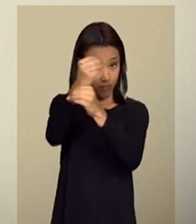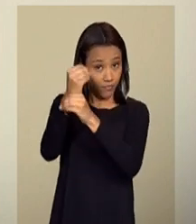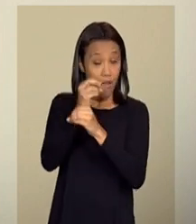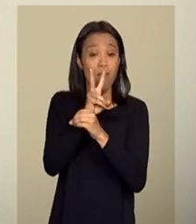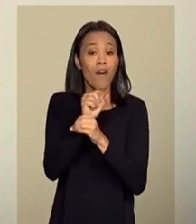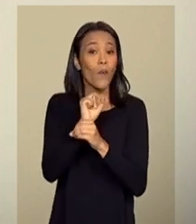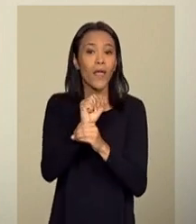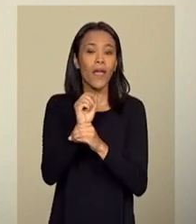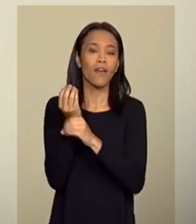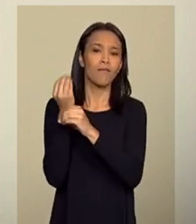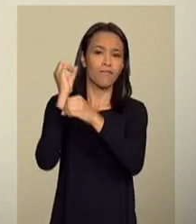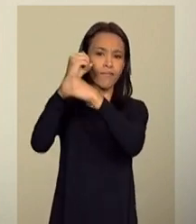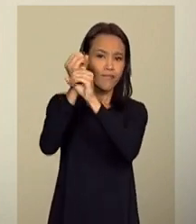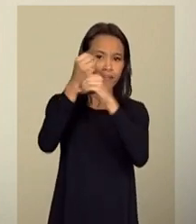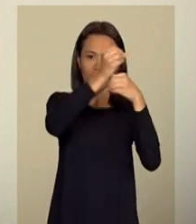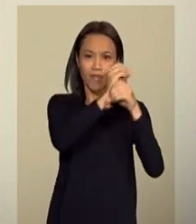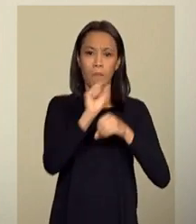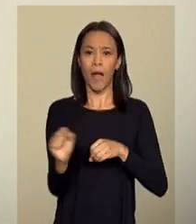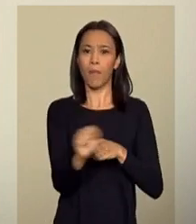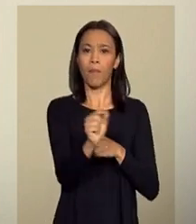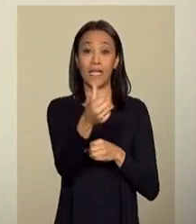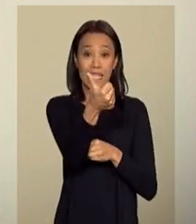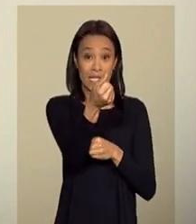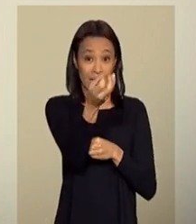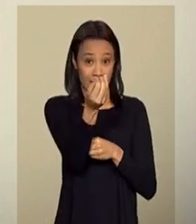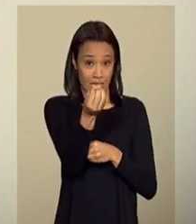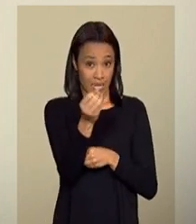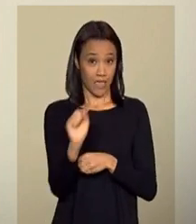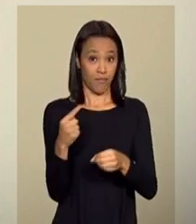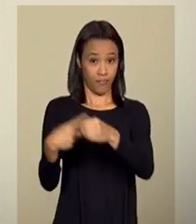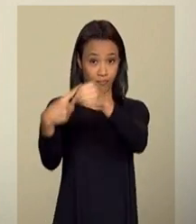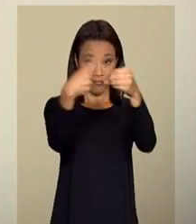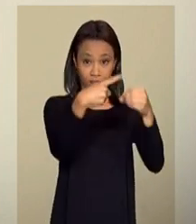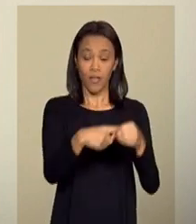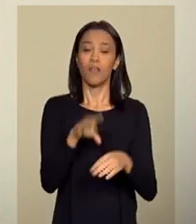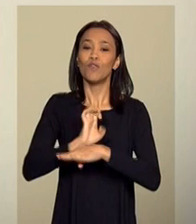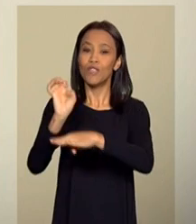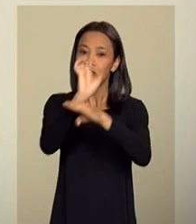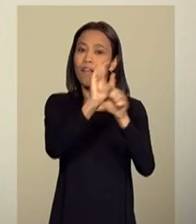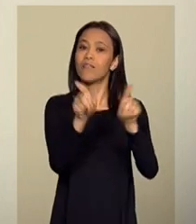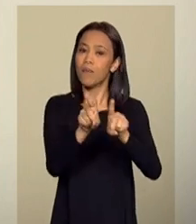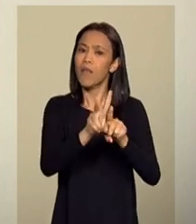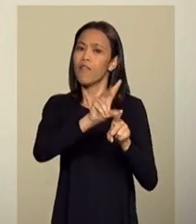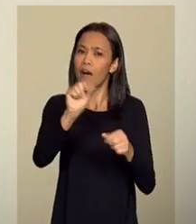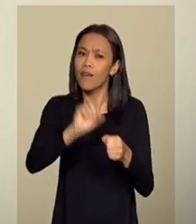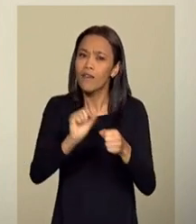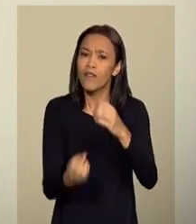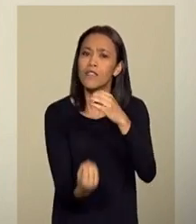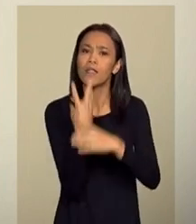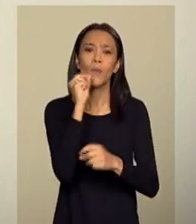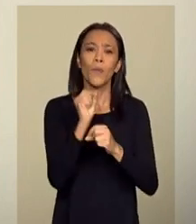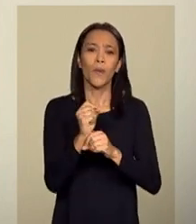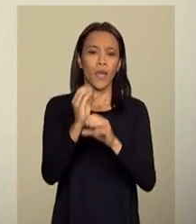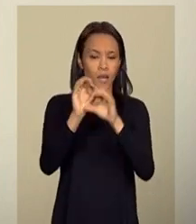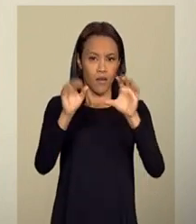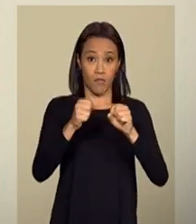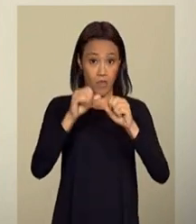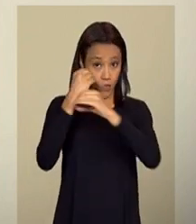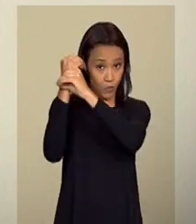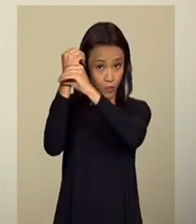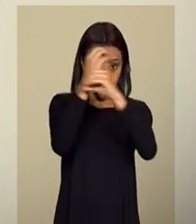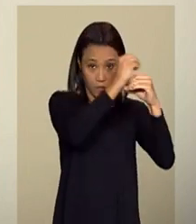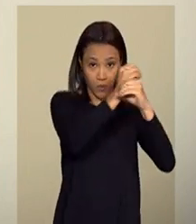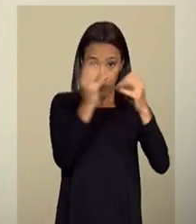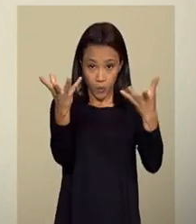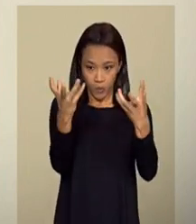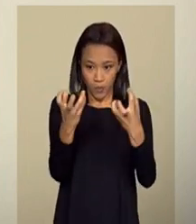serão instaladas em 60 municípios e os estados vão montar também sistemas de transmissão e de